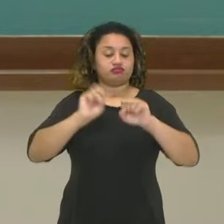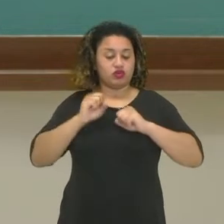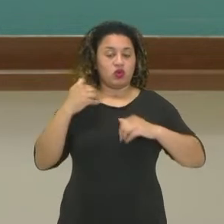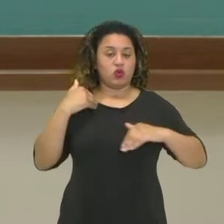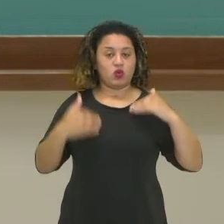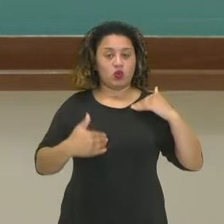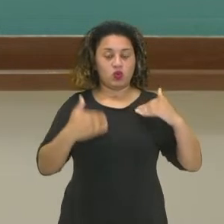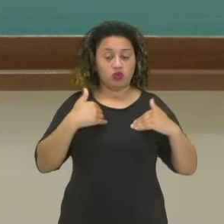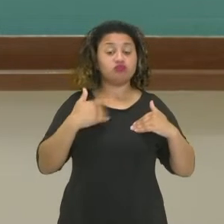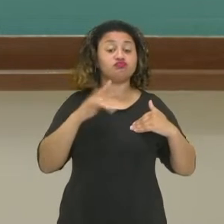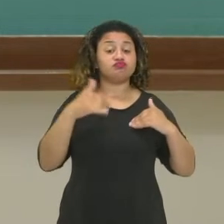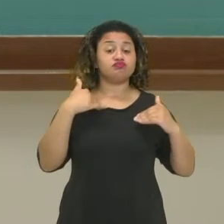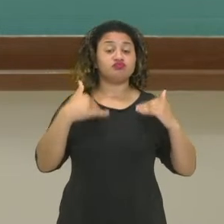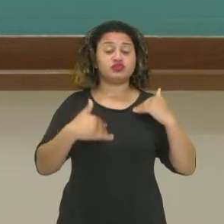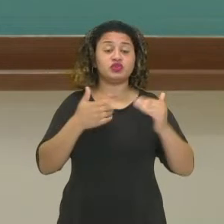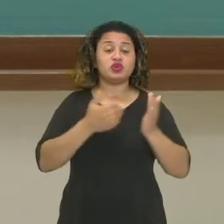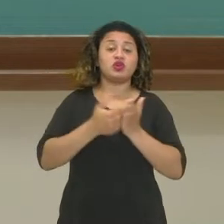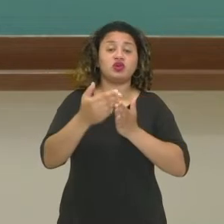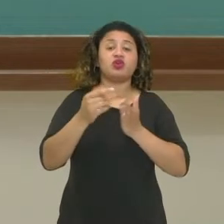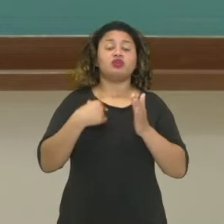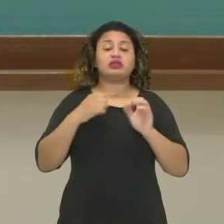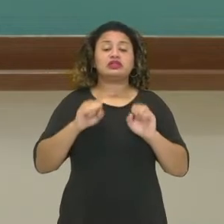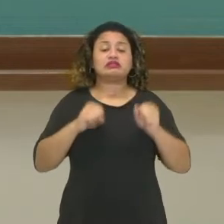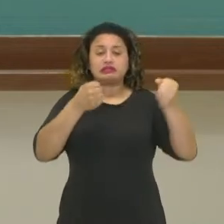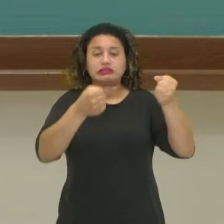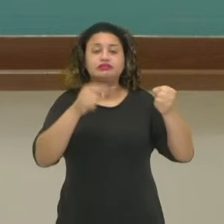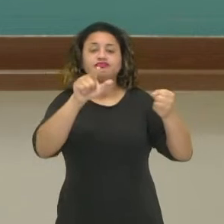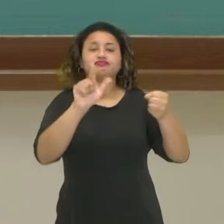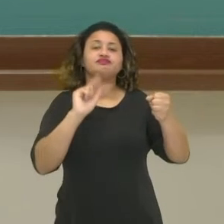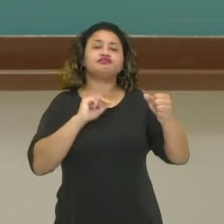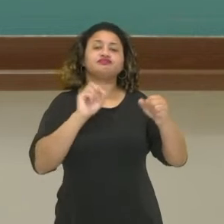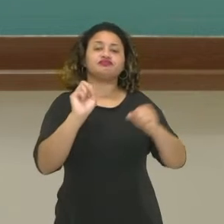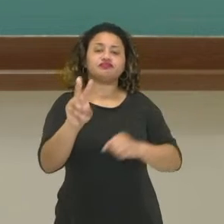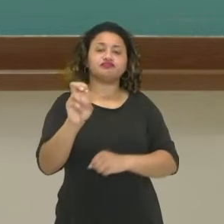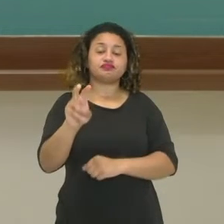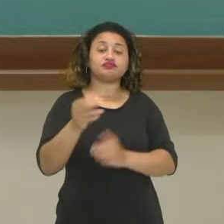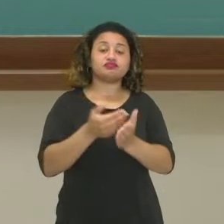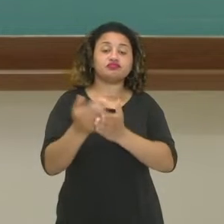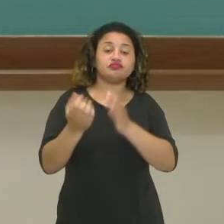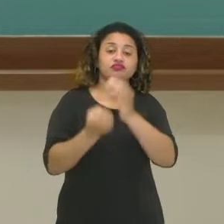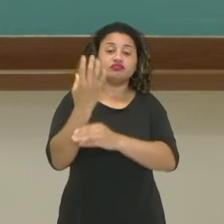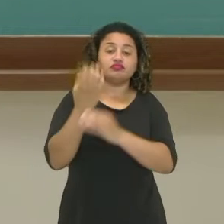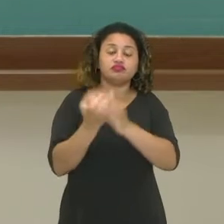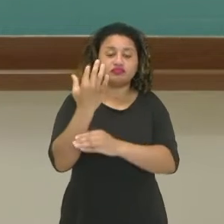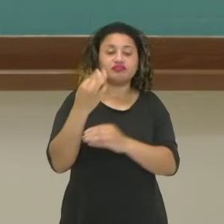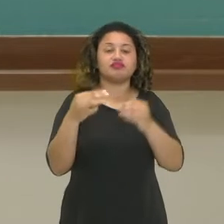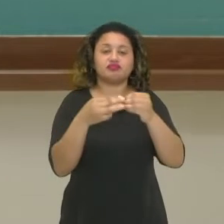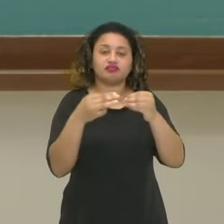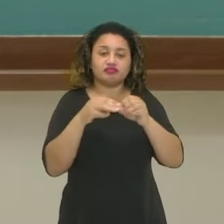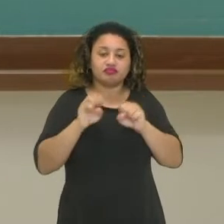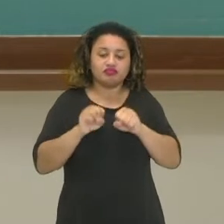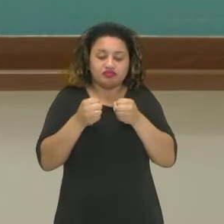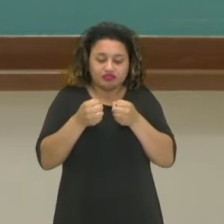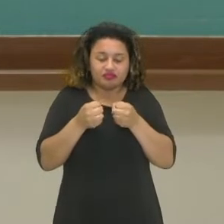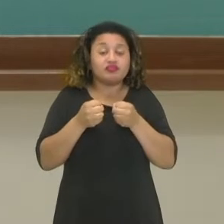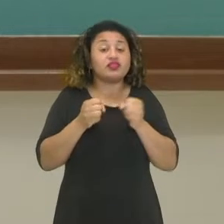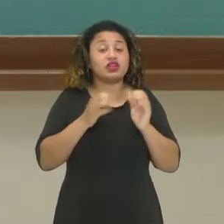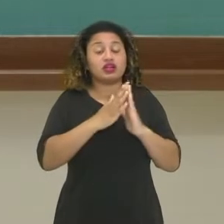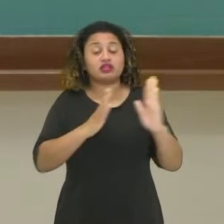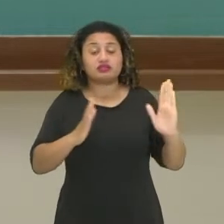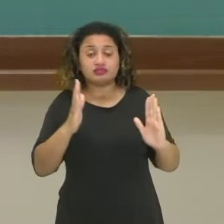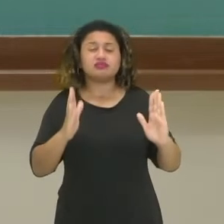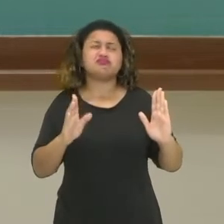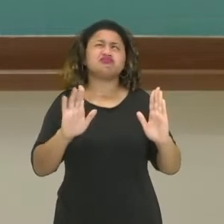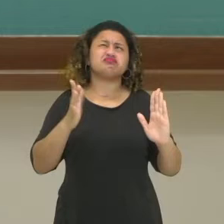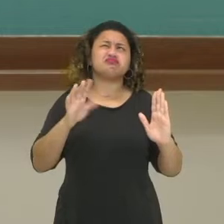o nosso corpo começa a combater esse vírus. Então, ele começa a produzir anticorpos. E essa janela imunológica da AIDS dura